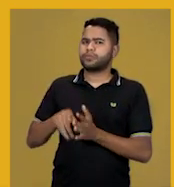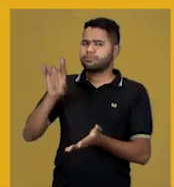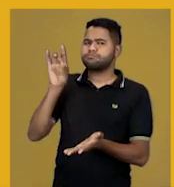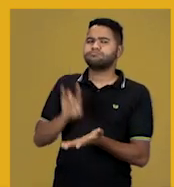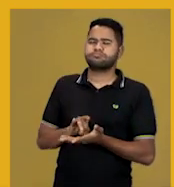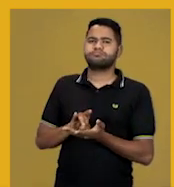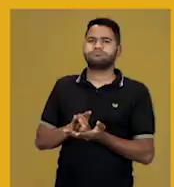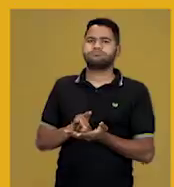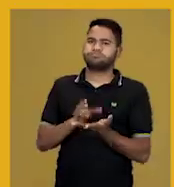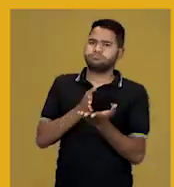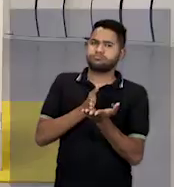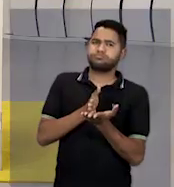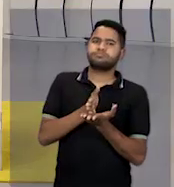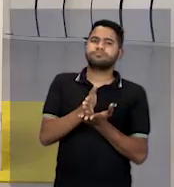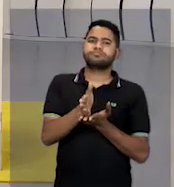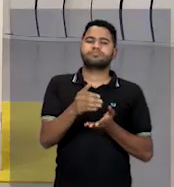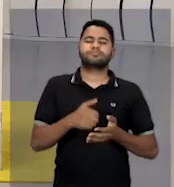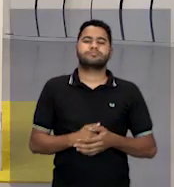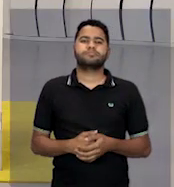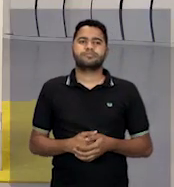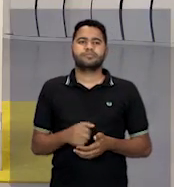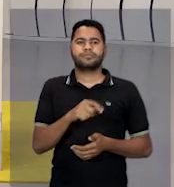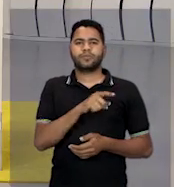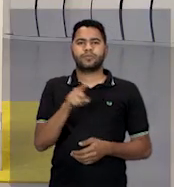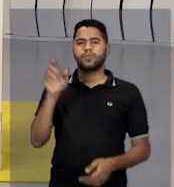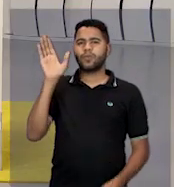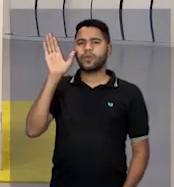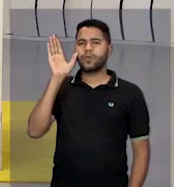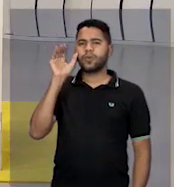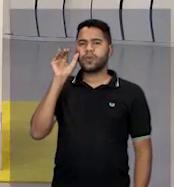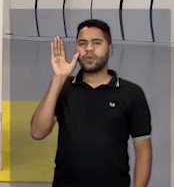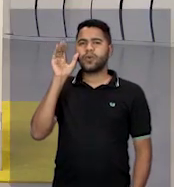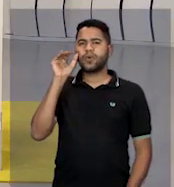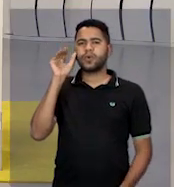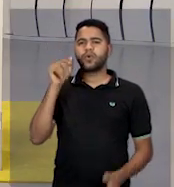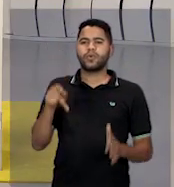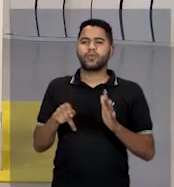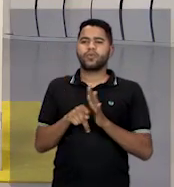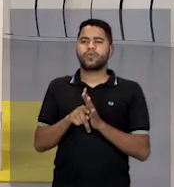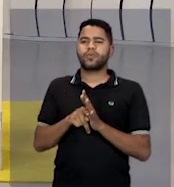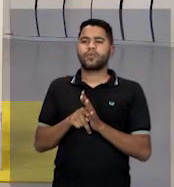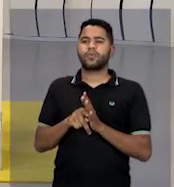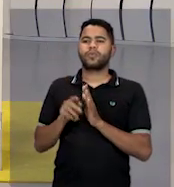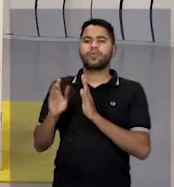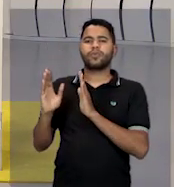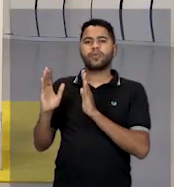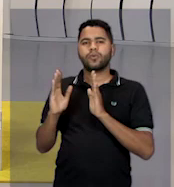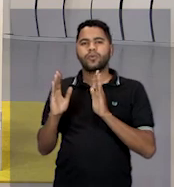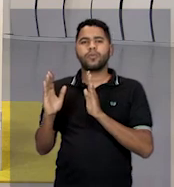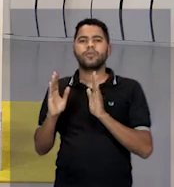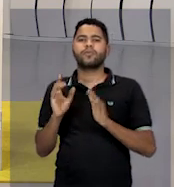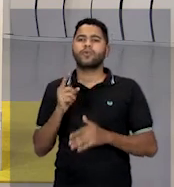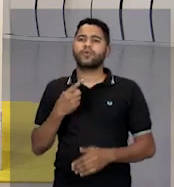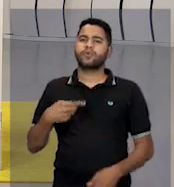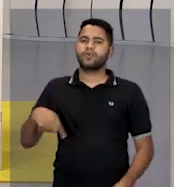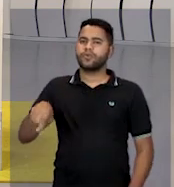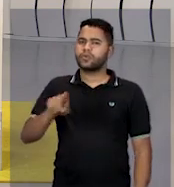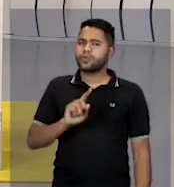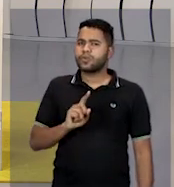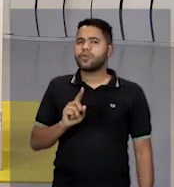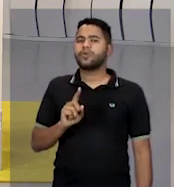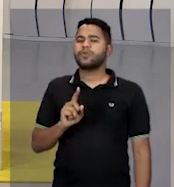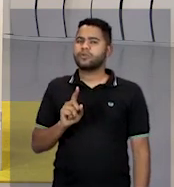veracidade, dessa consistência. Então vocês vão observar que há um determinado momento que nós temos, né,